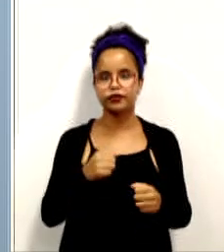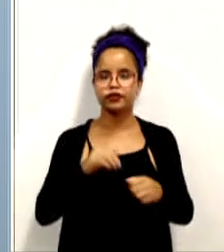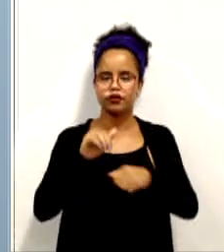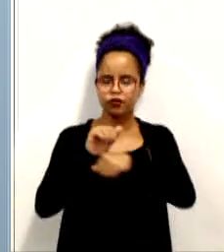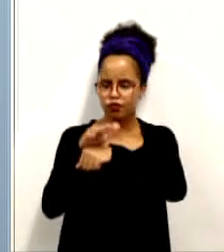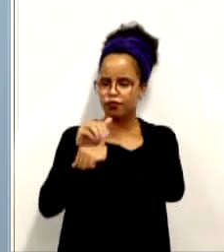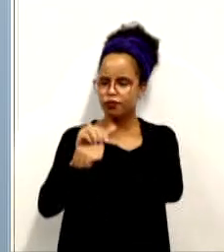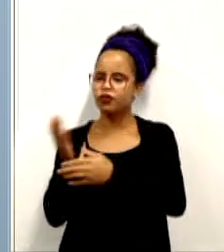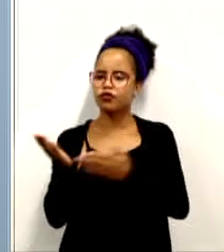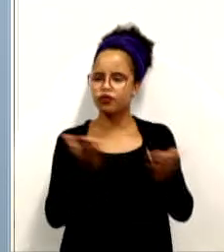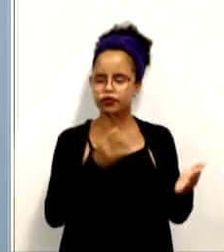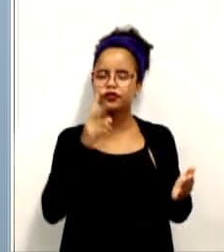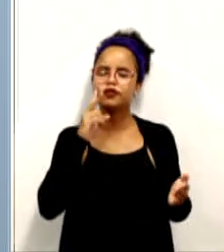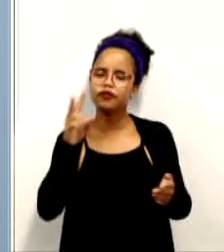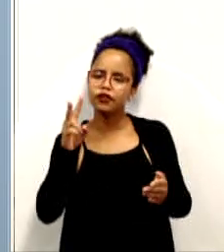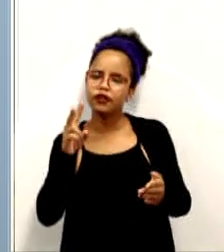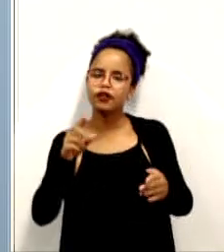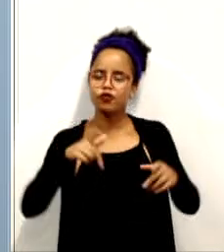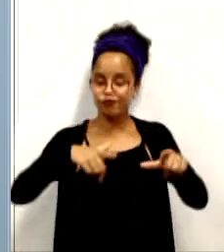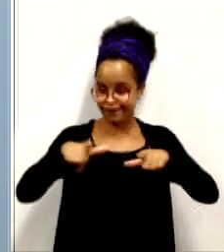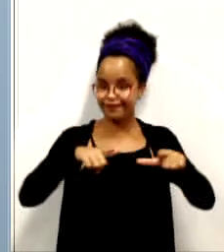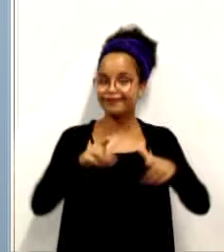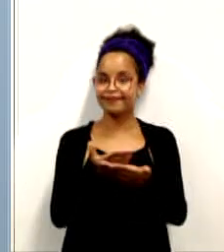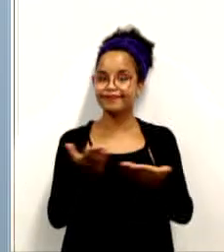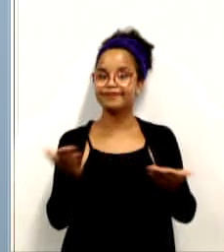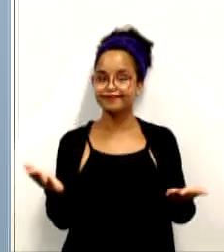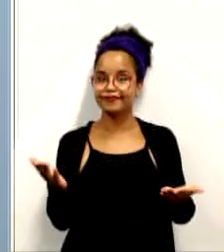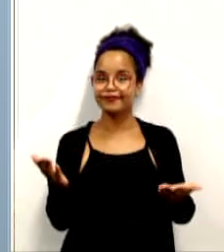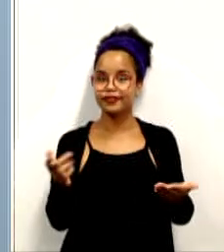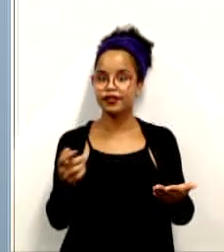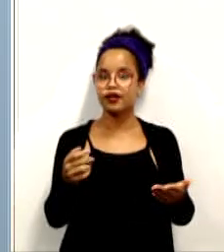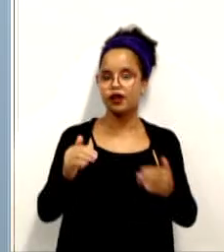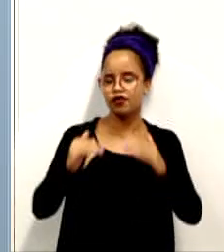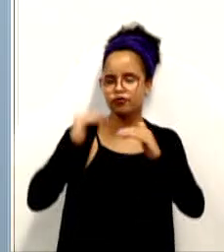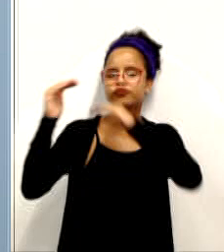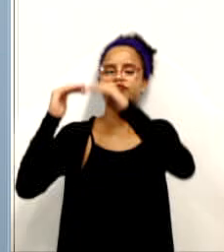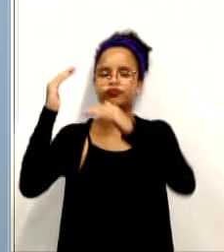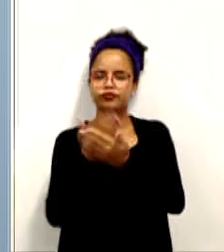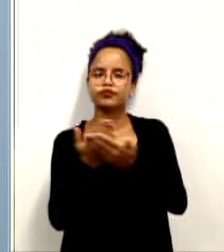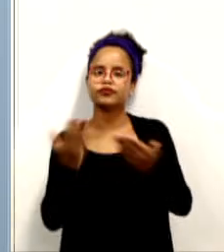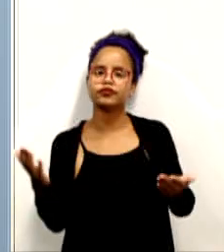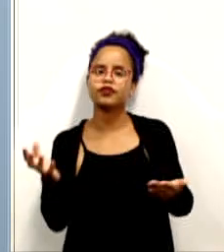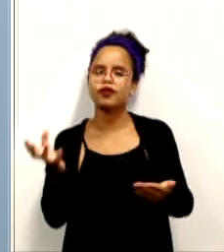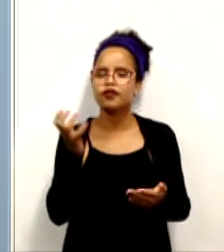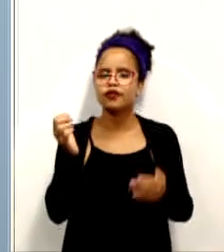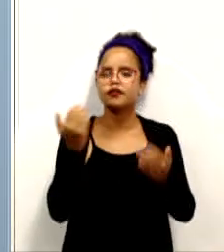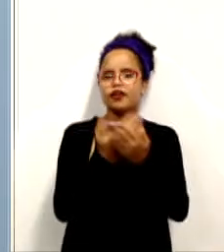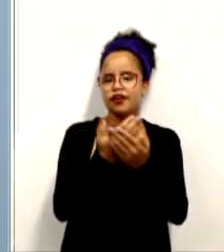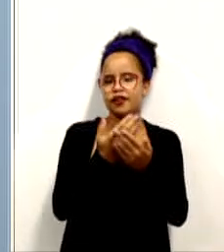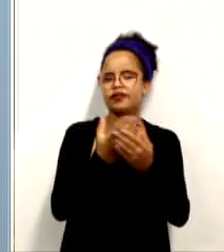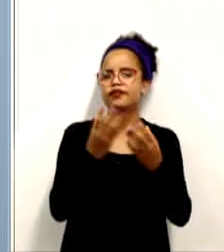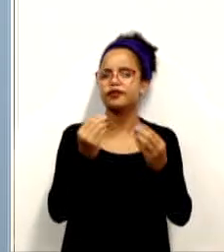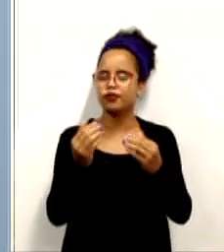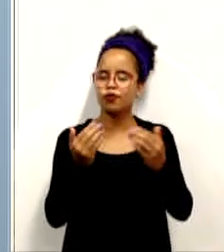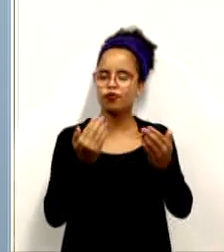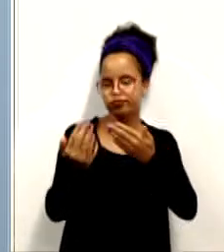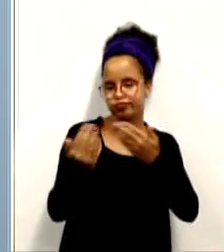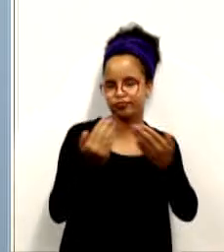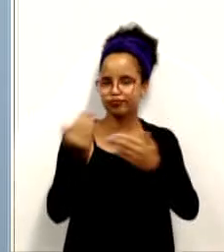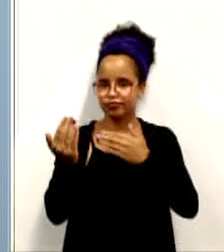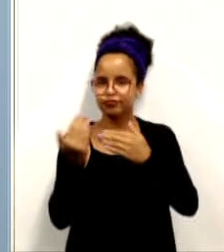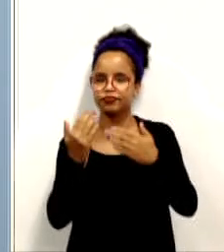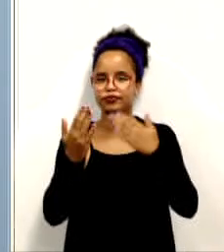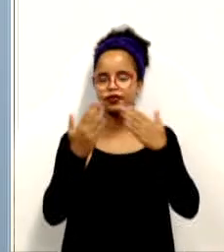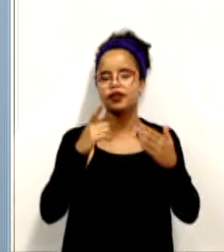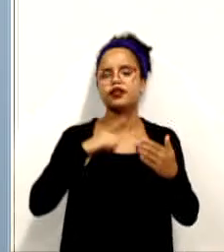o trabalho de vocês, o empenho de vocês. Eu quero que a aula seja bem interativa e que vocês tenham prazer